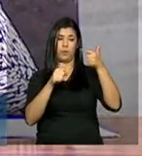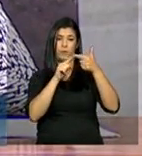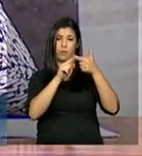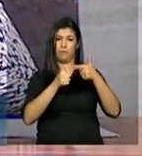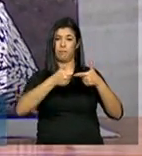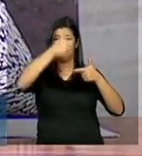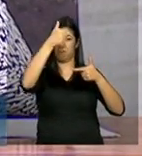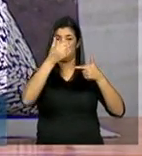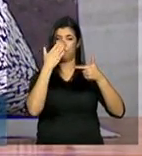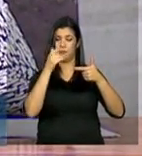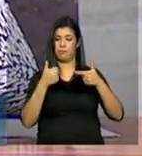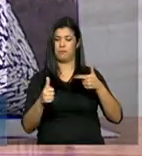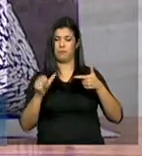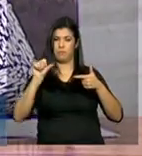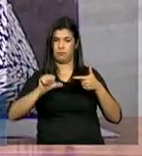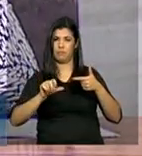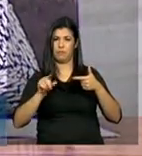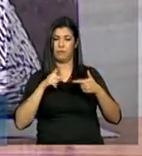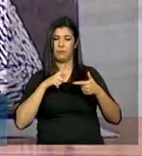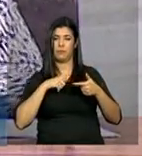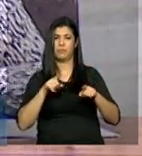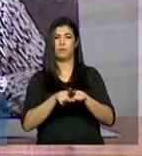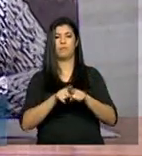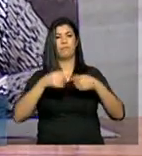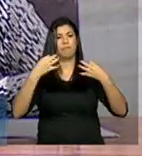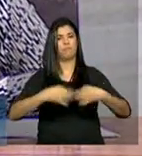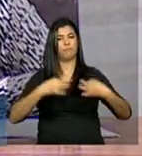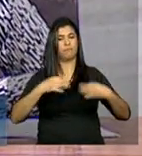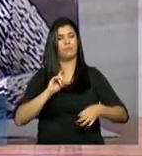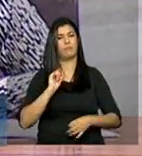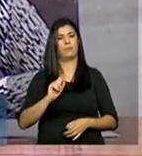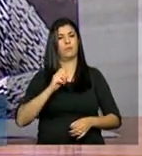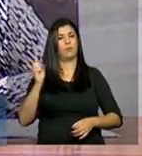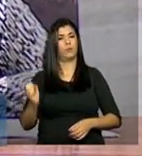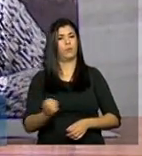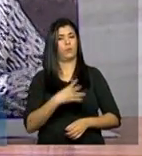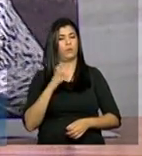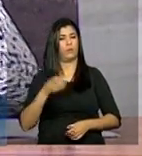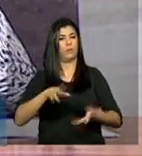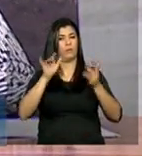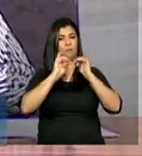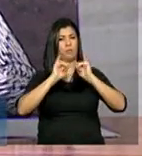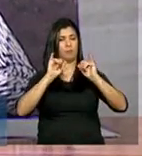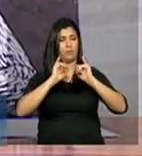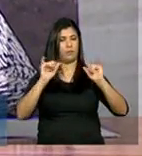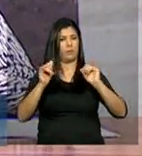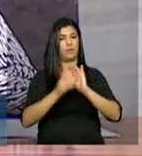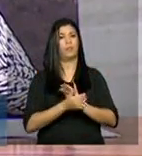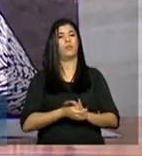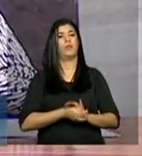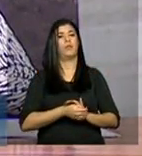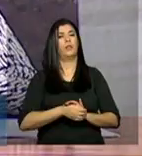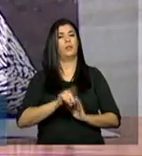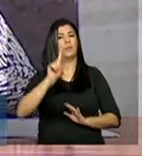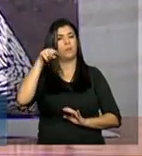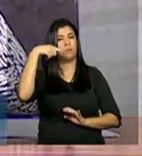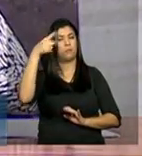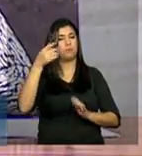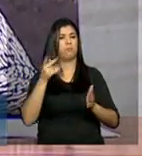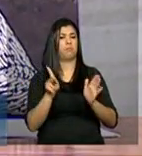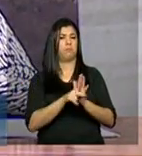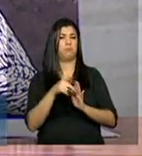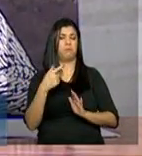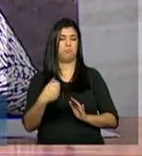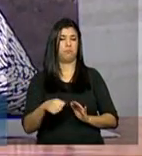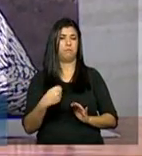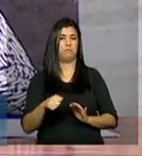muito superiores ao do PAC 1 e eu tenho certeza que a nova edição que a presidenta lançará em momento próprio